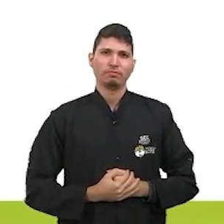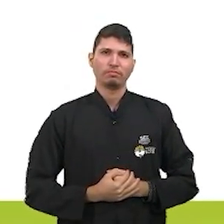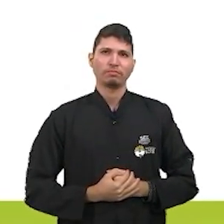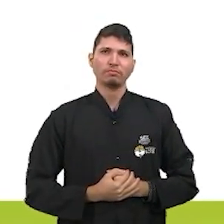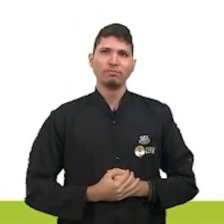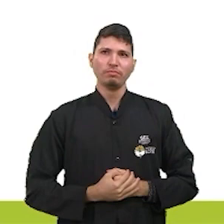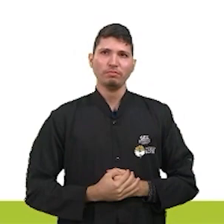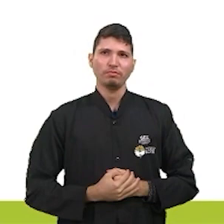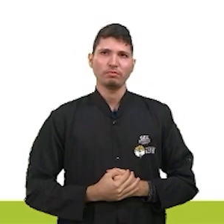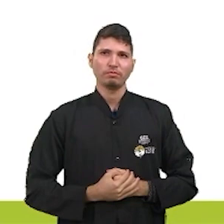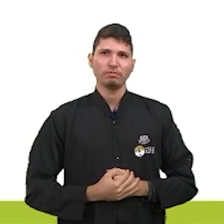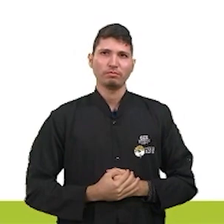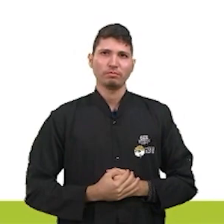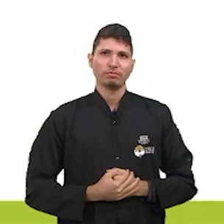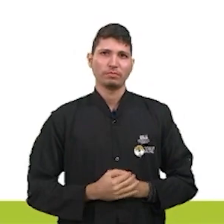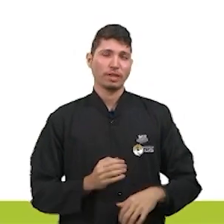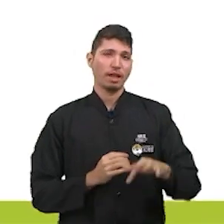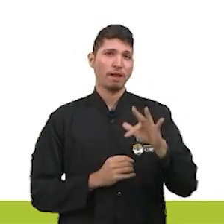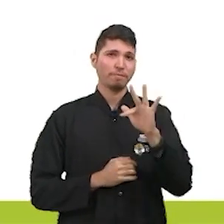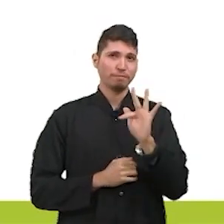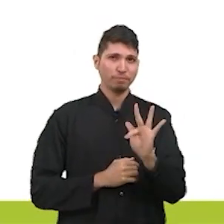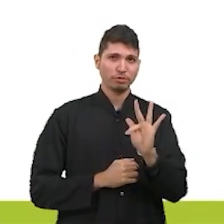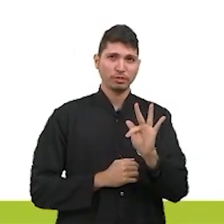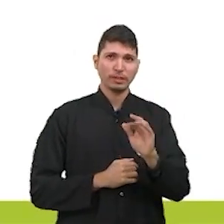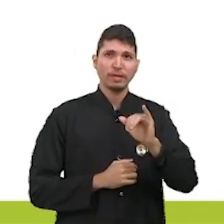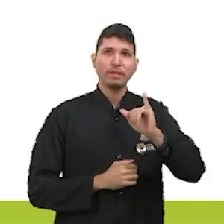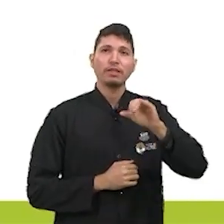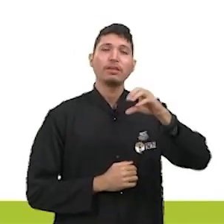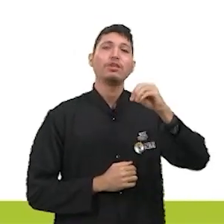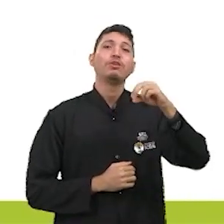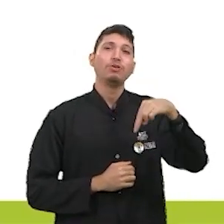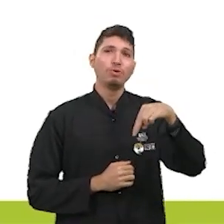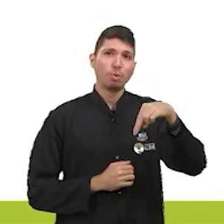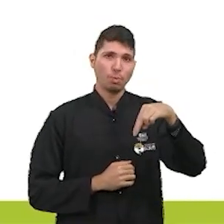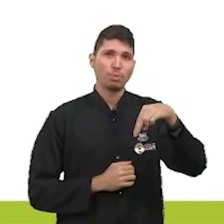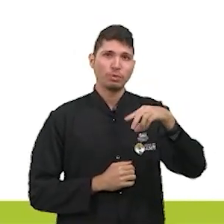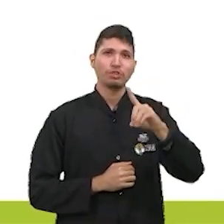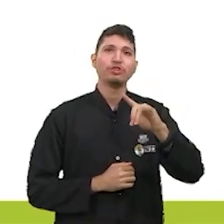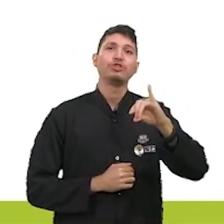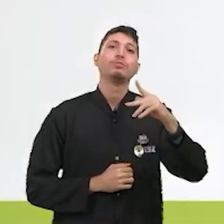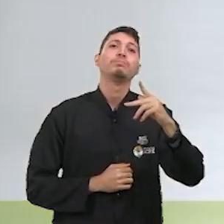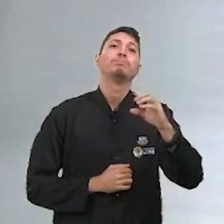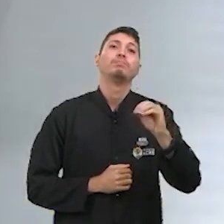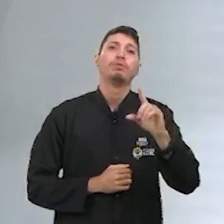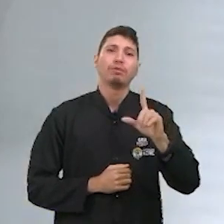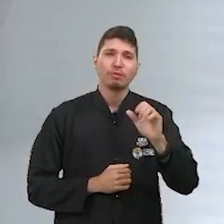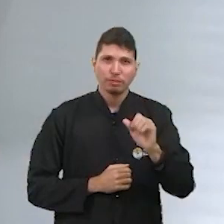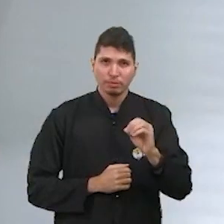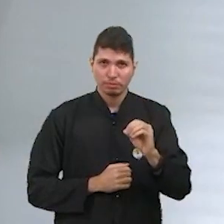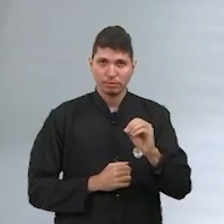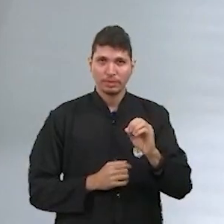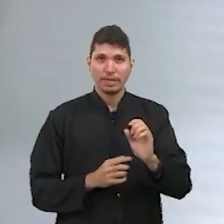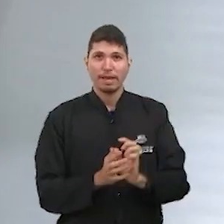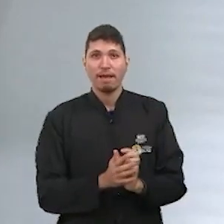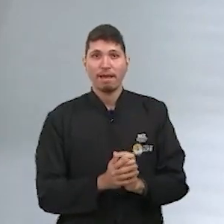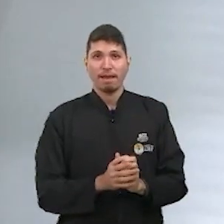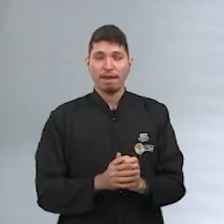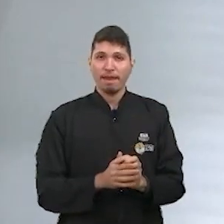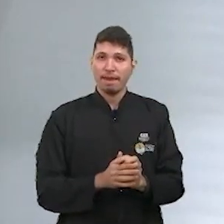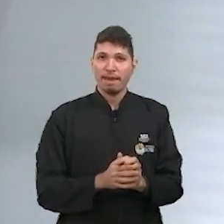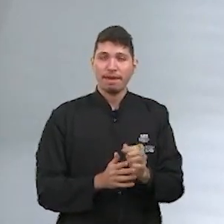as forças íon dipolo. Falou em íon, lembrou de cargas opostas,